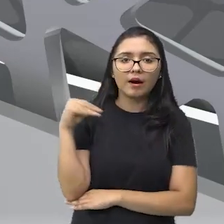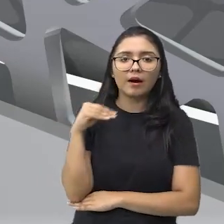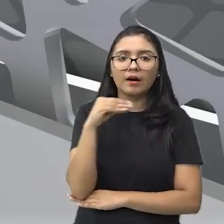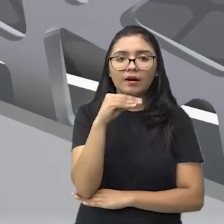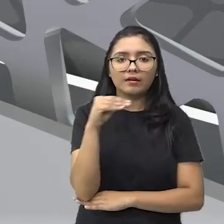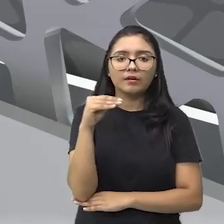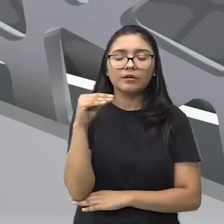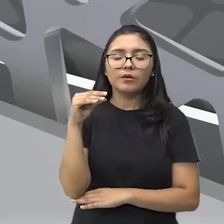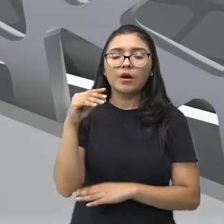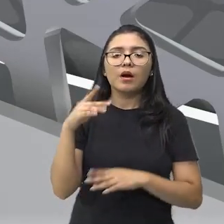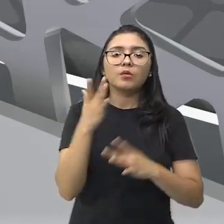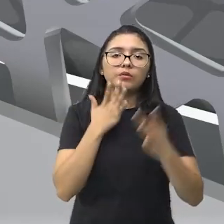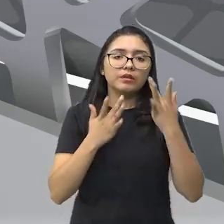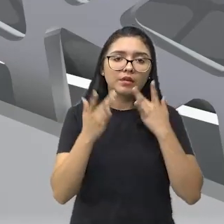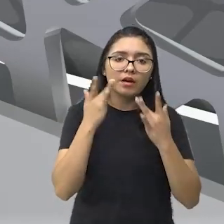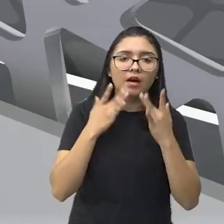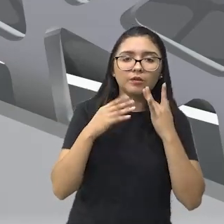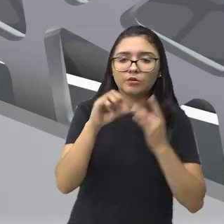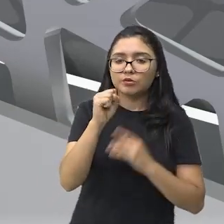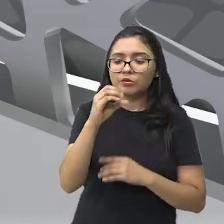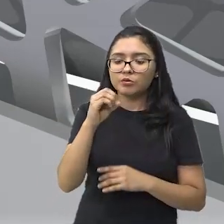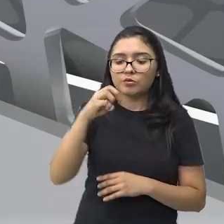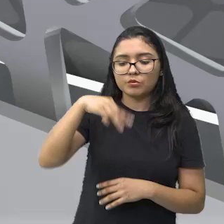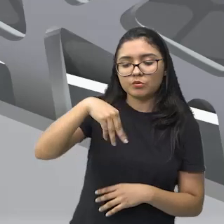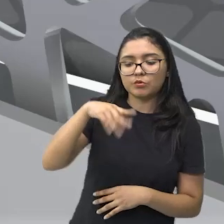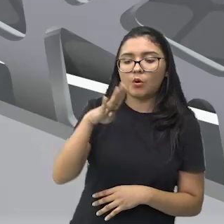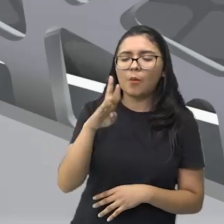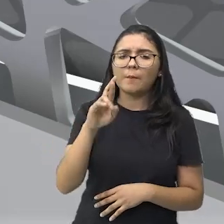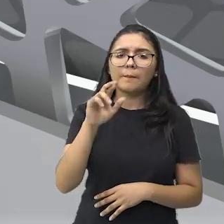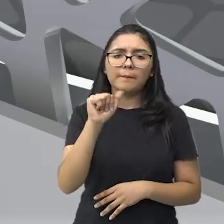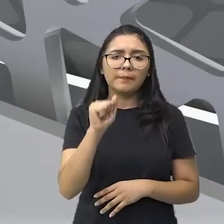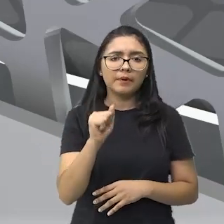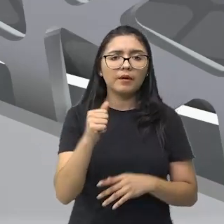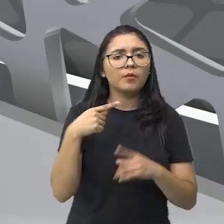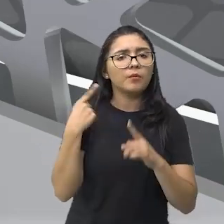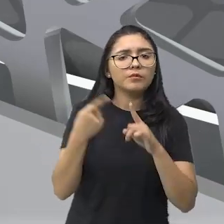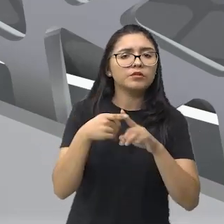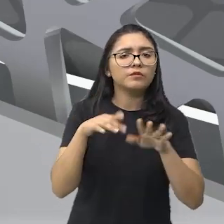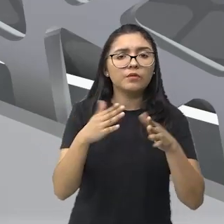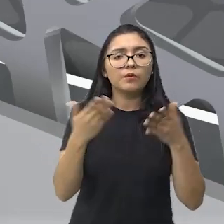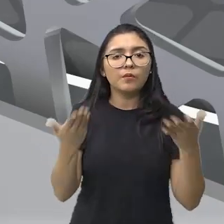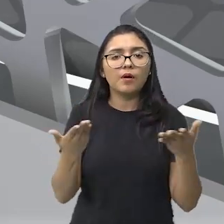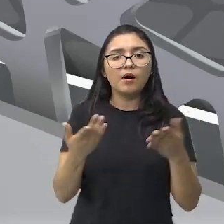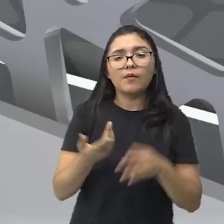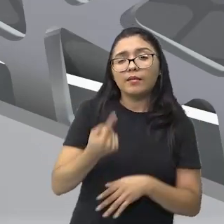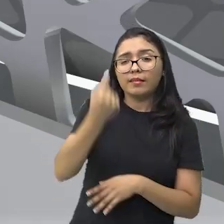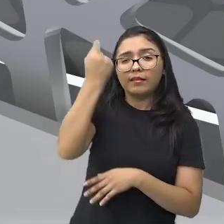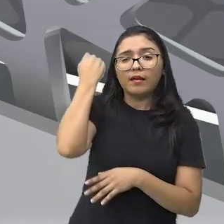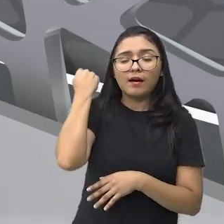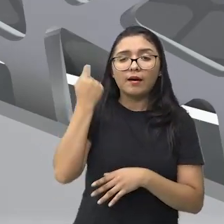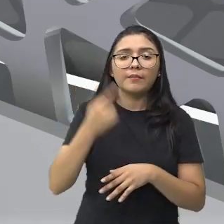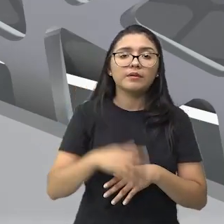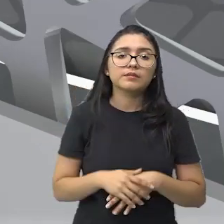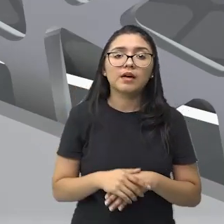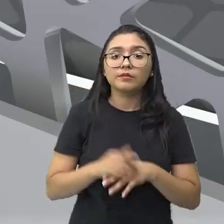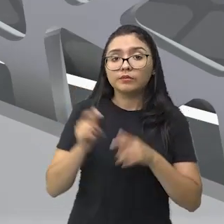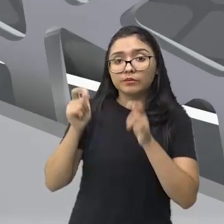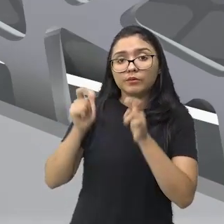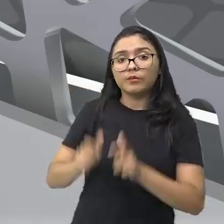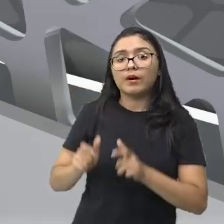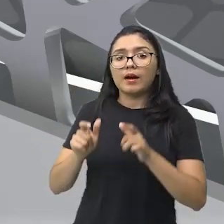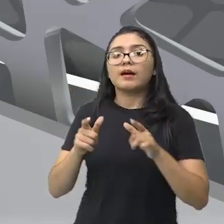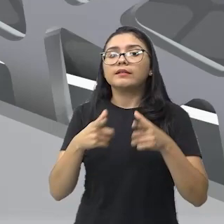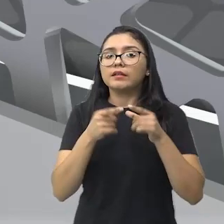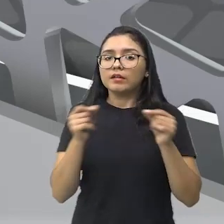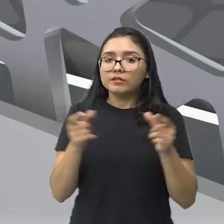que envolta aquele teatro. Por que que surgiu o teatro de sombra? Nós vamos lá na China, né, quando o imperador disse